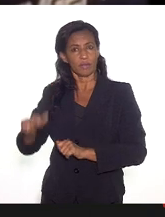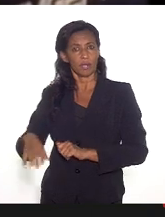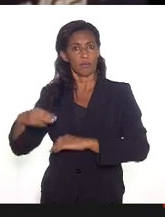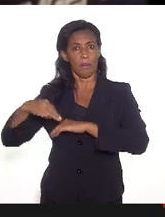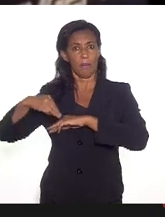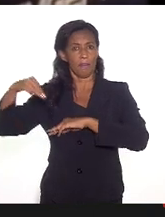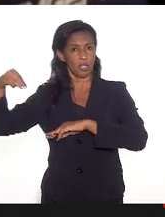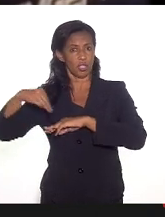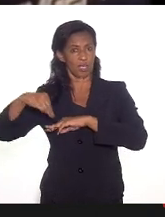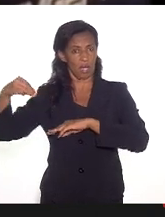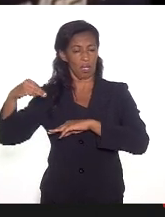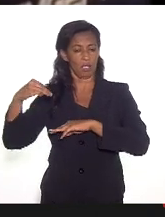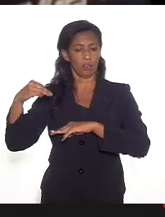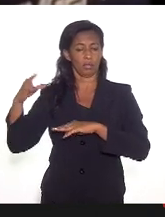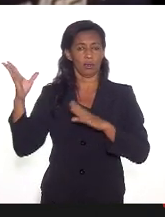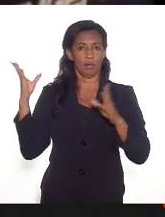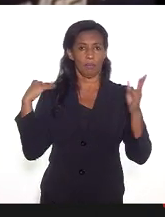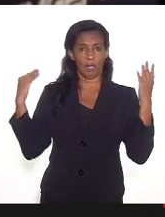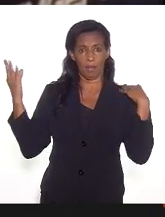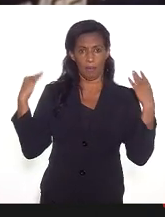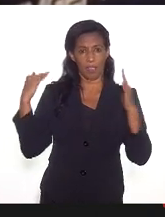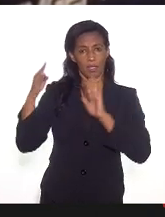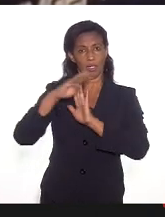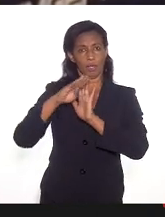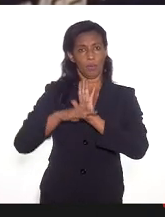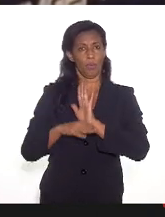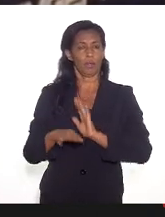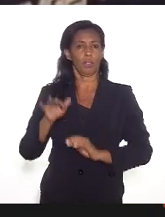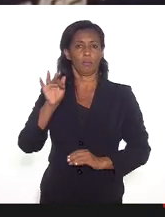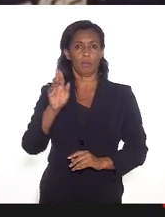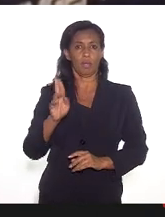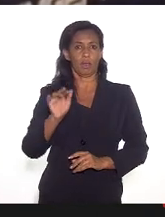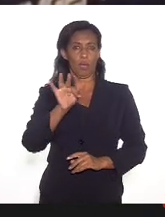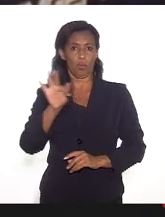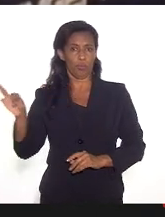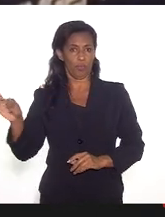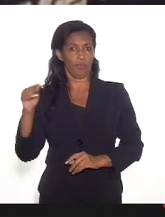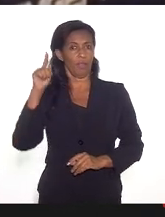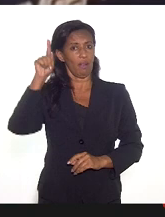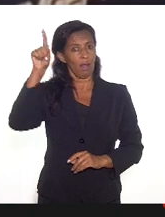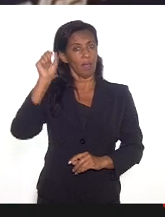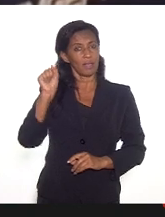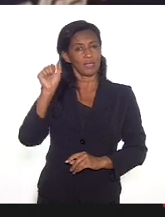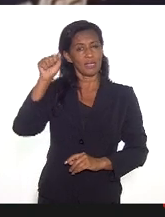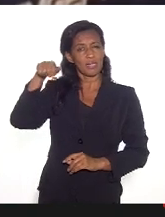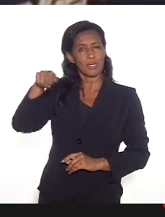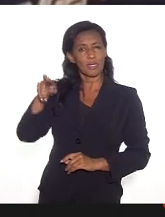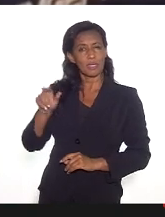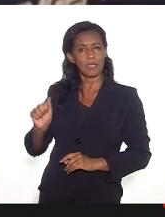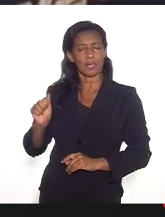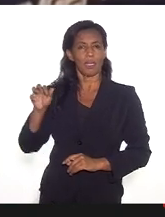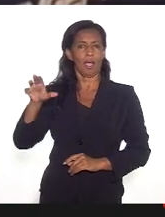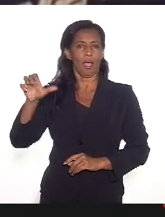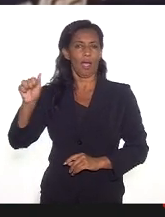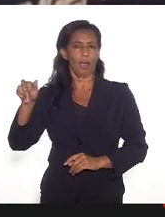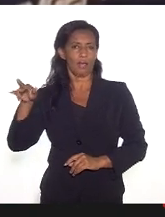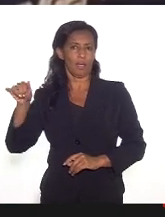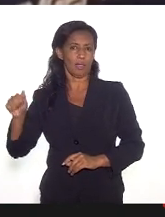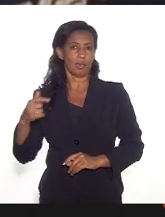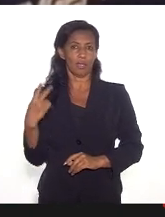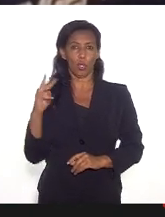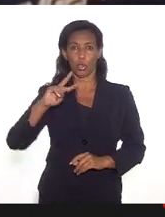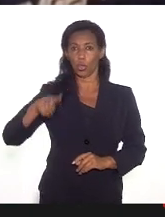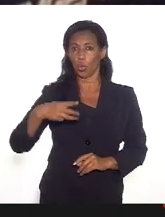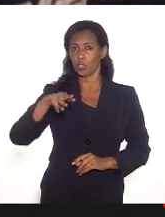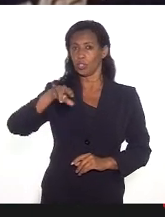mestrado pela Marinha num programa da UF. Lá em Santa Catarina, nós vamos gerar 2 mil empregos diretos